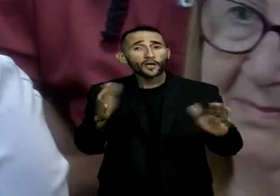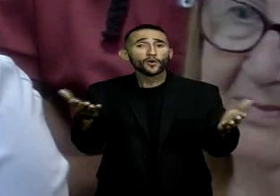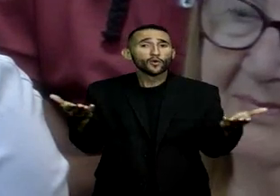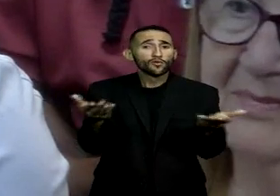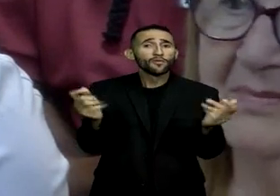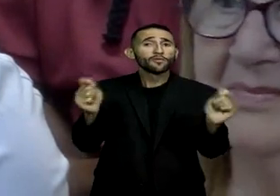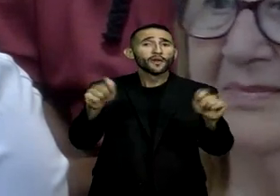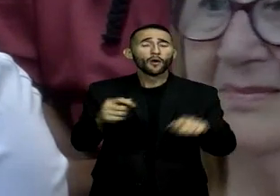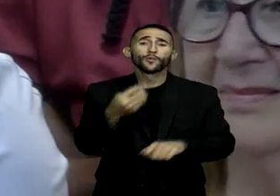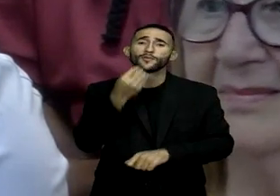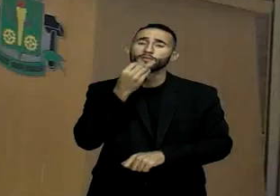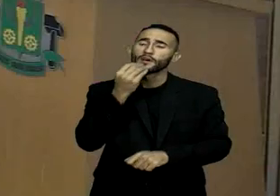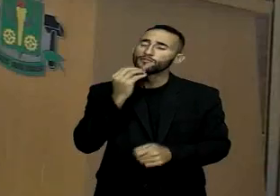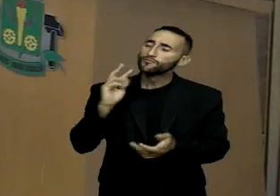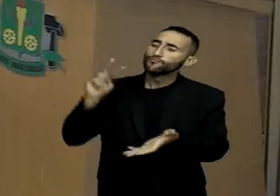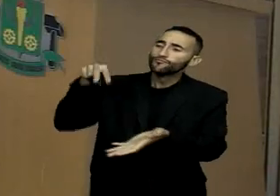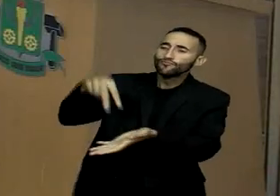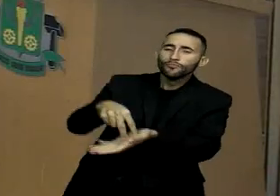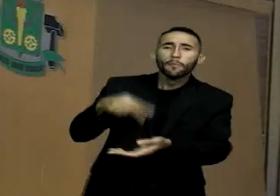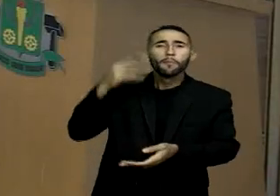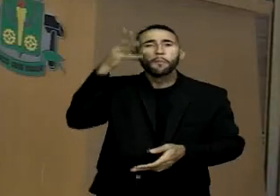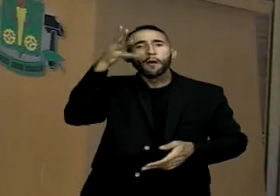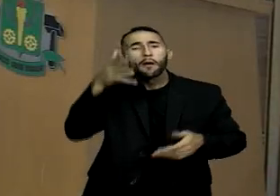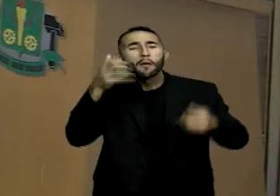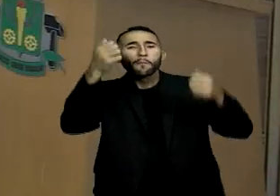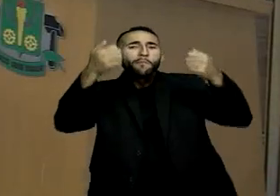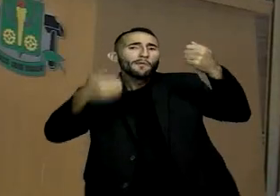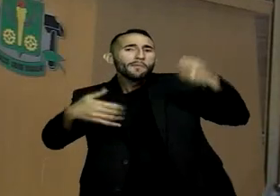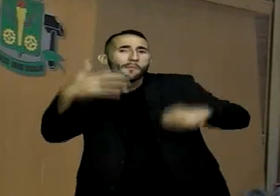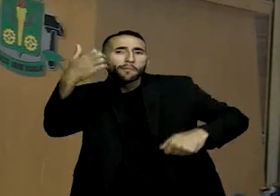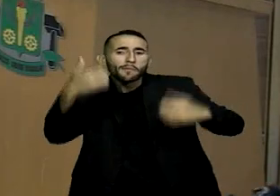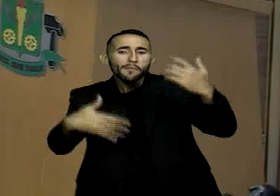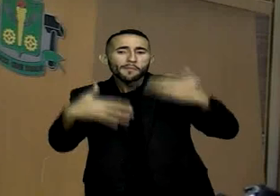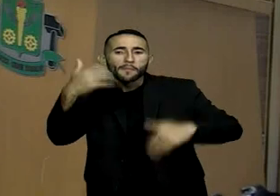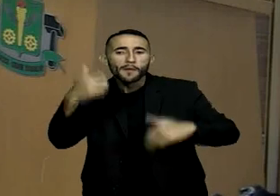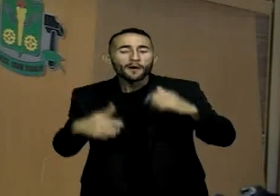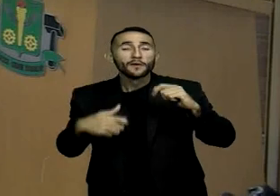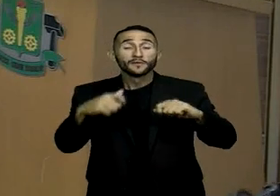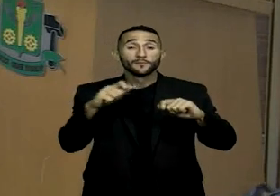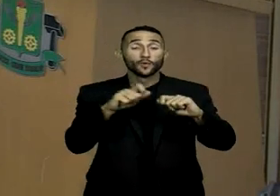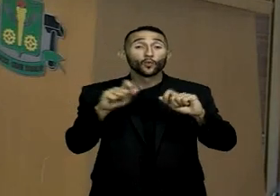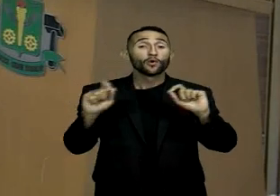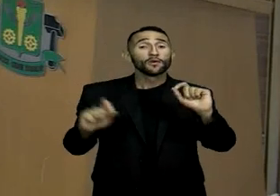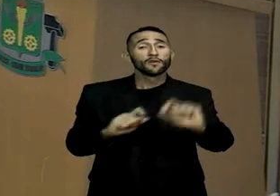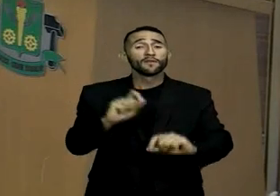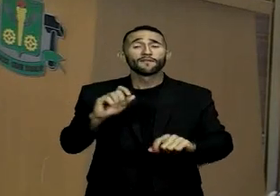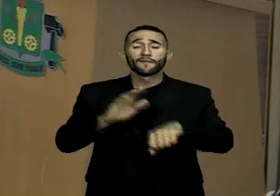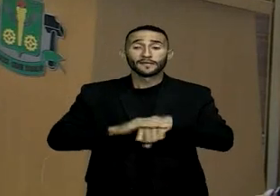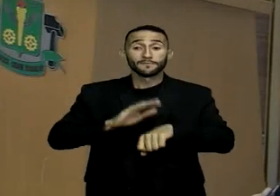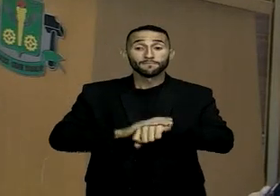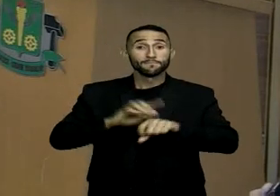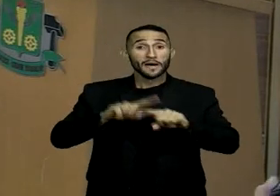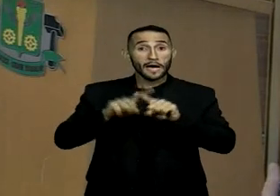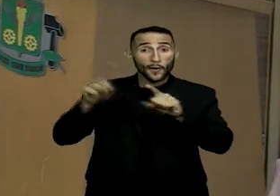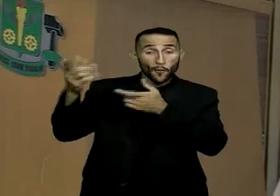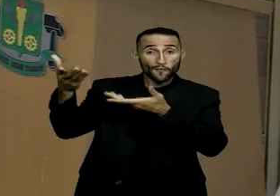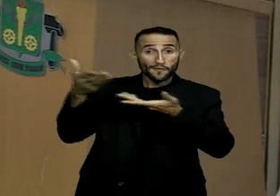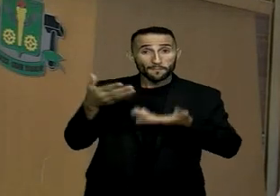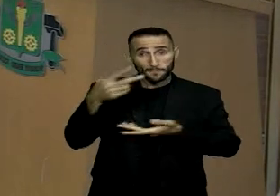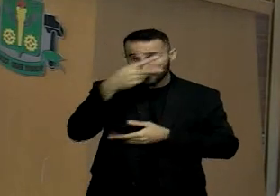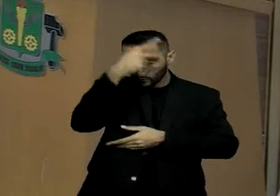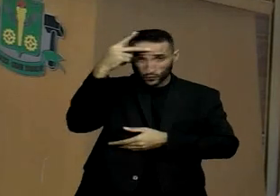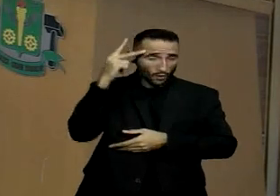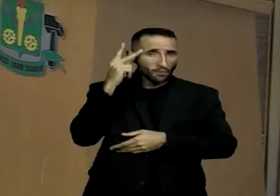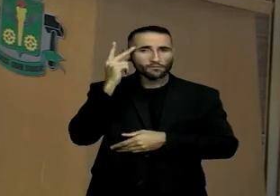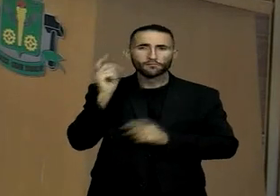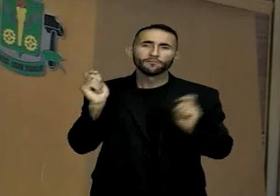microfone e falar das demandas, falar do que nós estamos indicando para ser feito, mas trazer alguém que